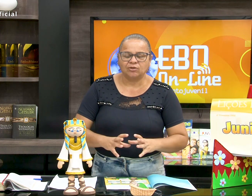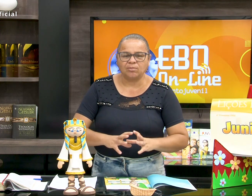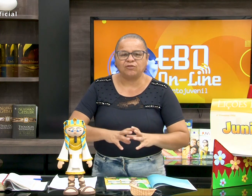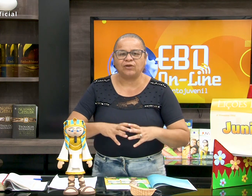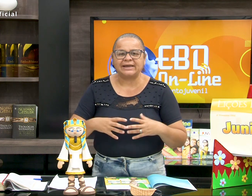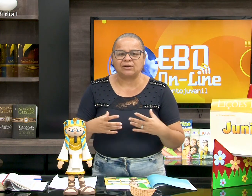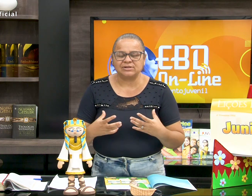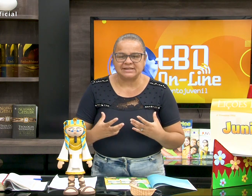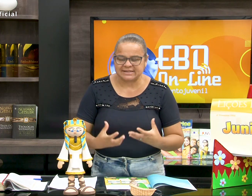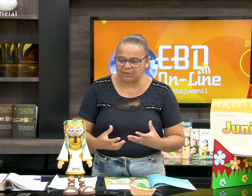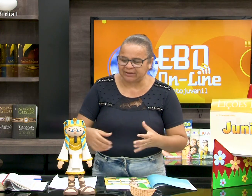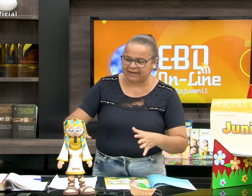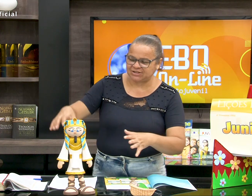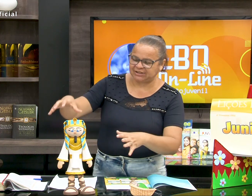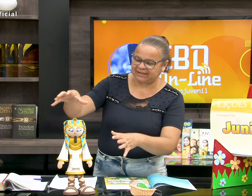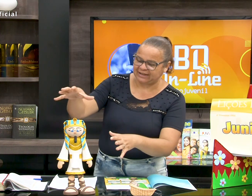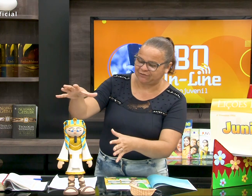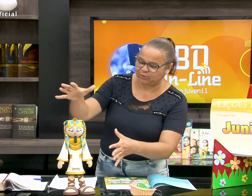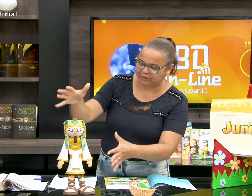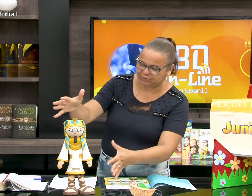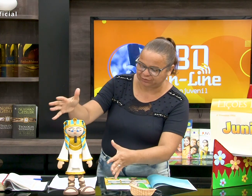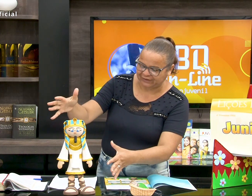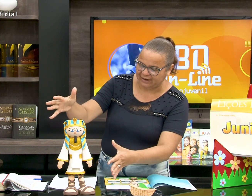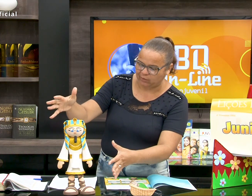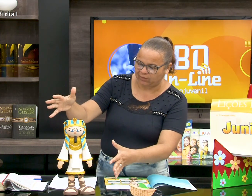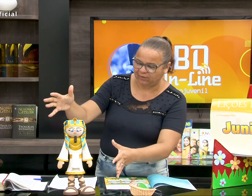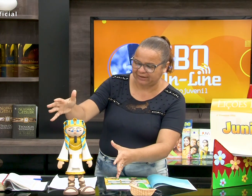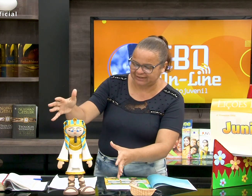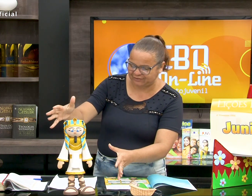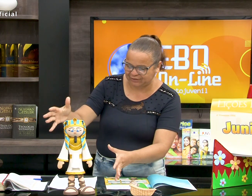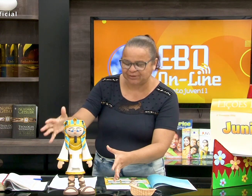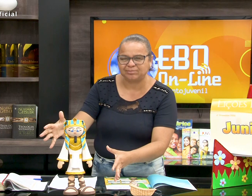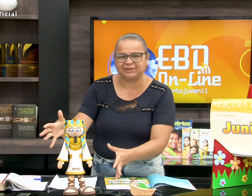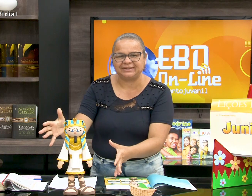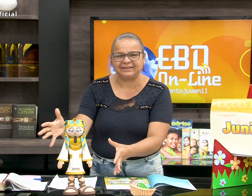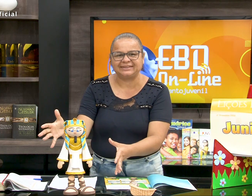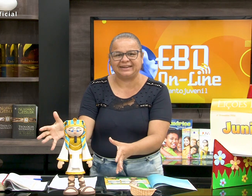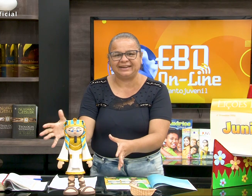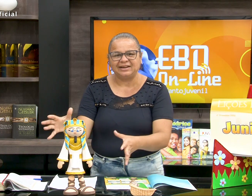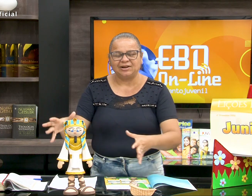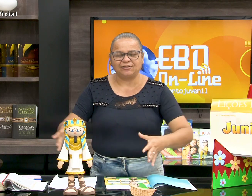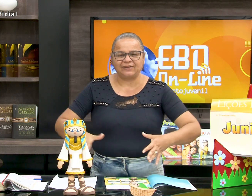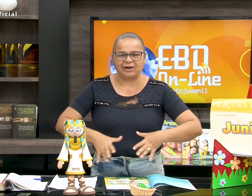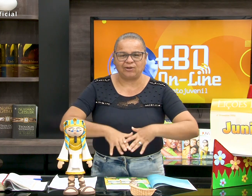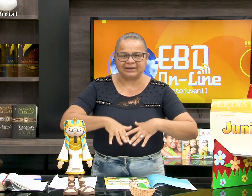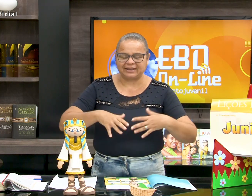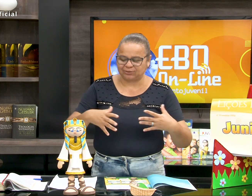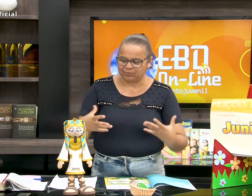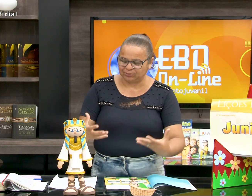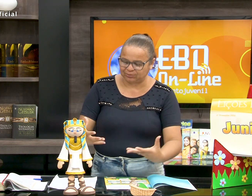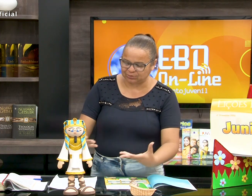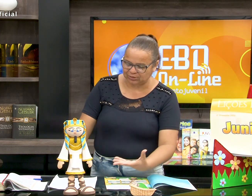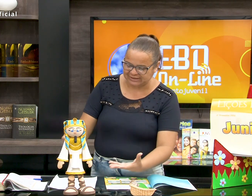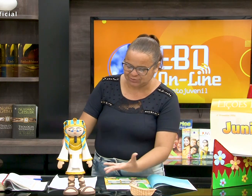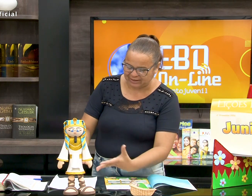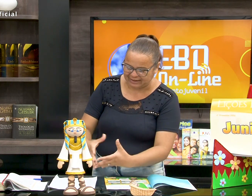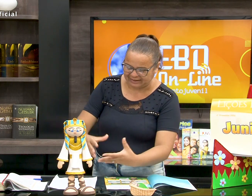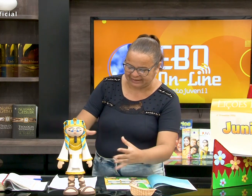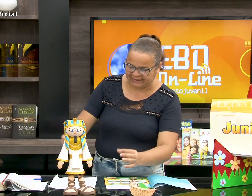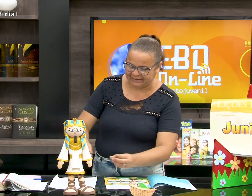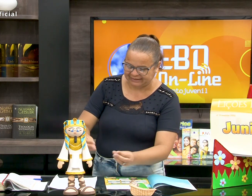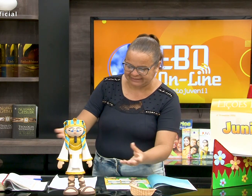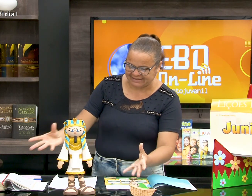também, como foi que aconteceu, que a gente tem aqui a figura do faraó. Olha que figura bonita, né? O faraó aqui com toda a